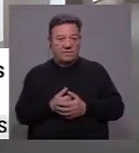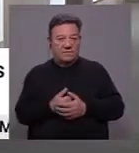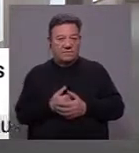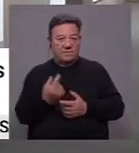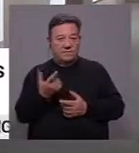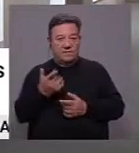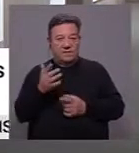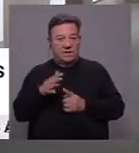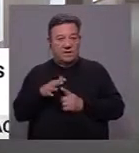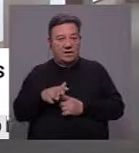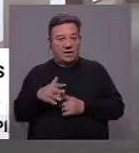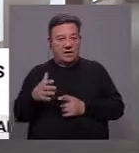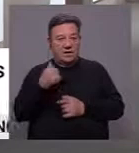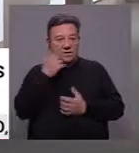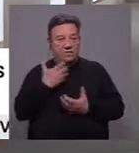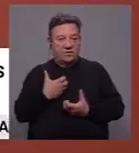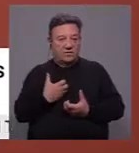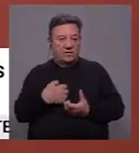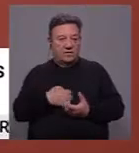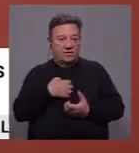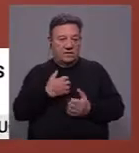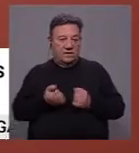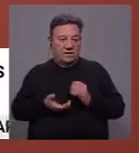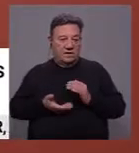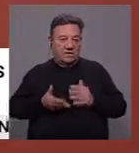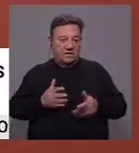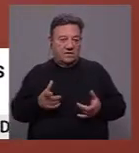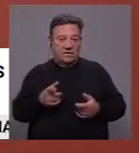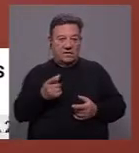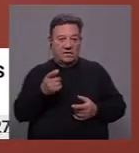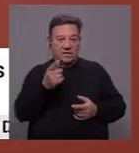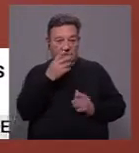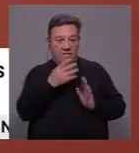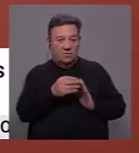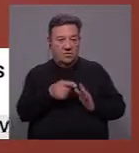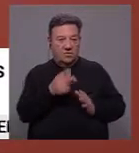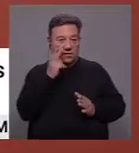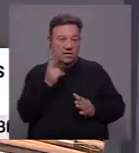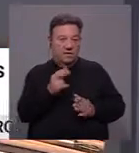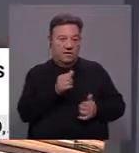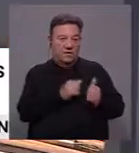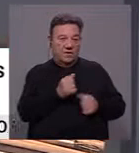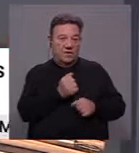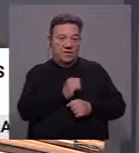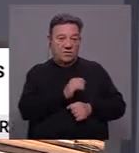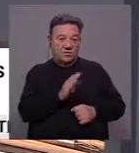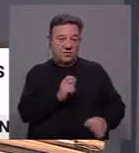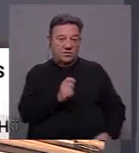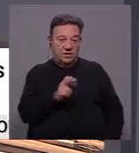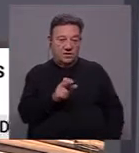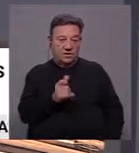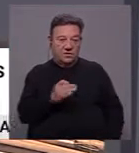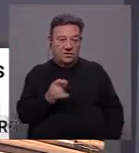tem uma carga grande de dor, de revolta. É um dos módulos desta retrospectiva da obra de José Rodrigues,